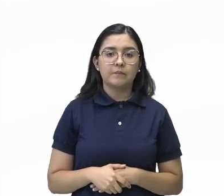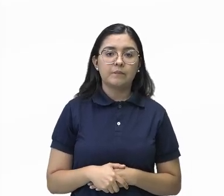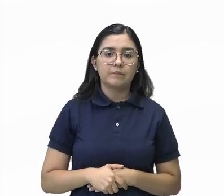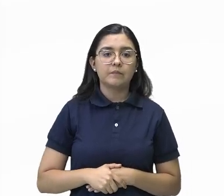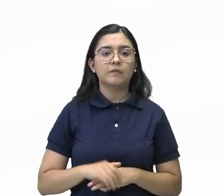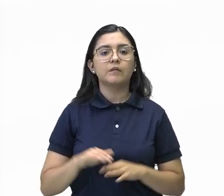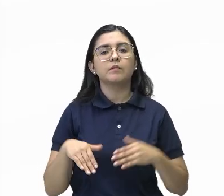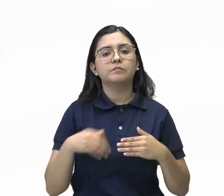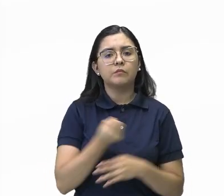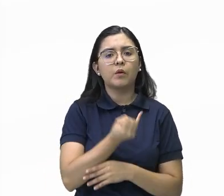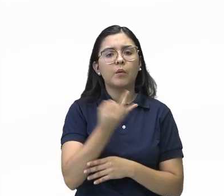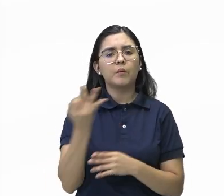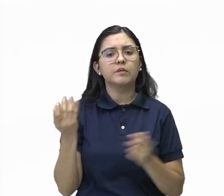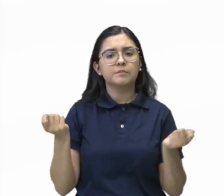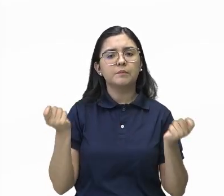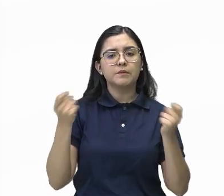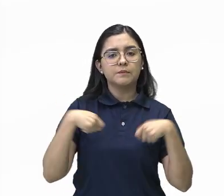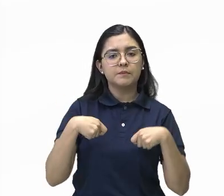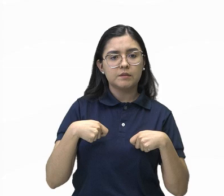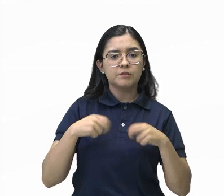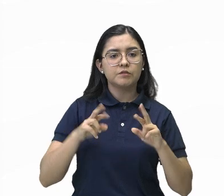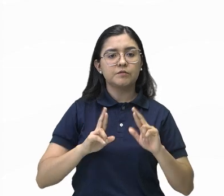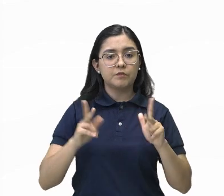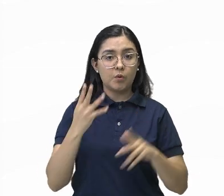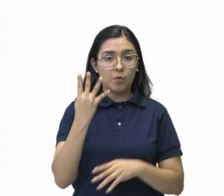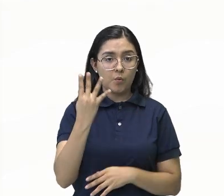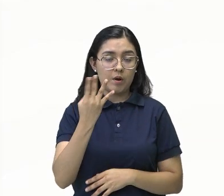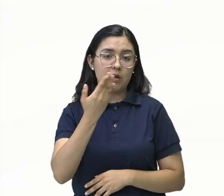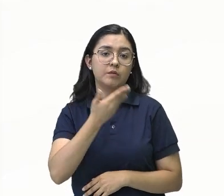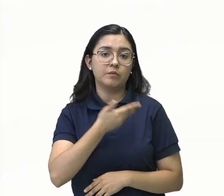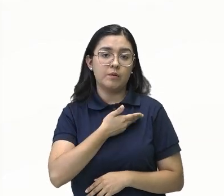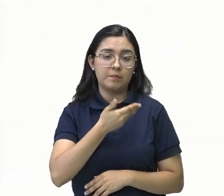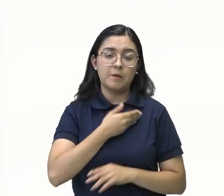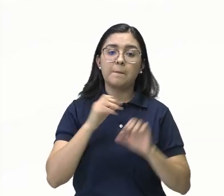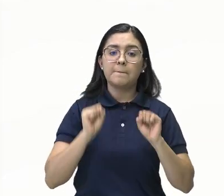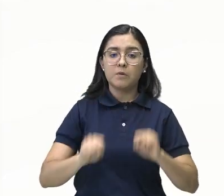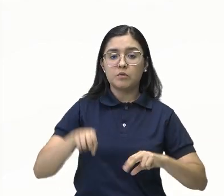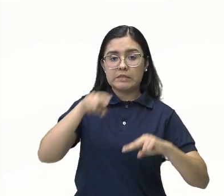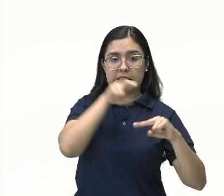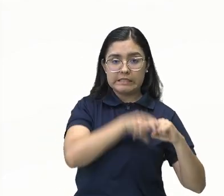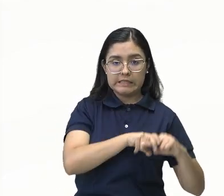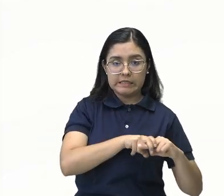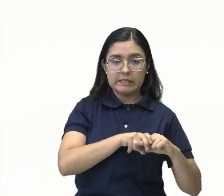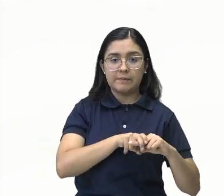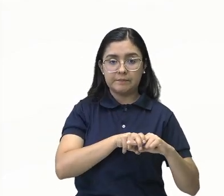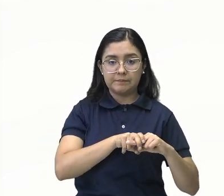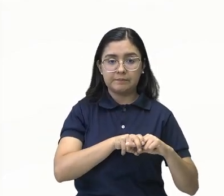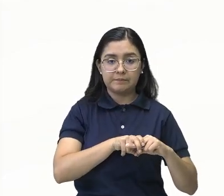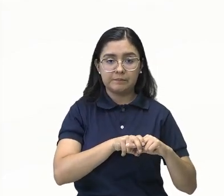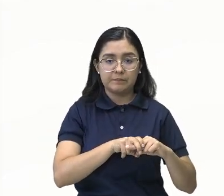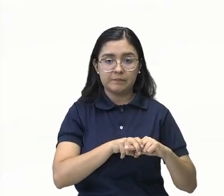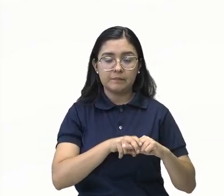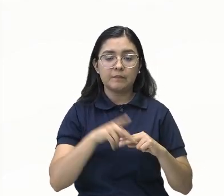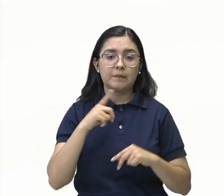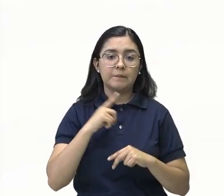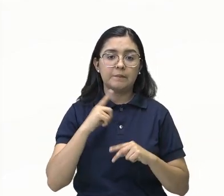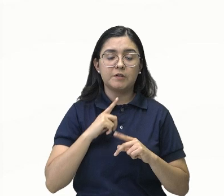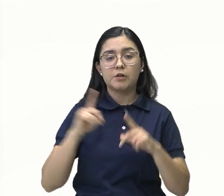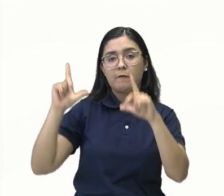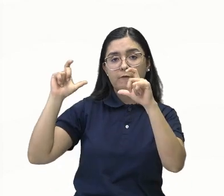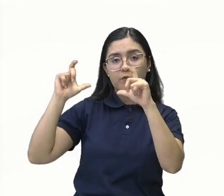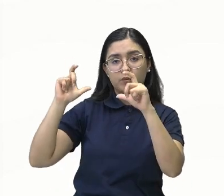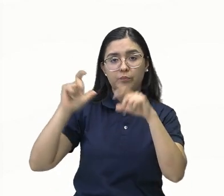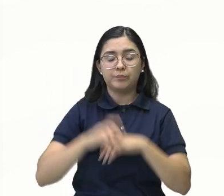De quantas maneiras diferentes 4 amigos podem sentar-se em um banco para tirar uma